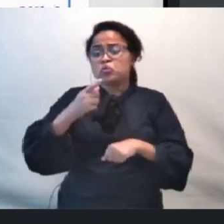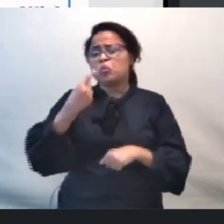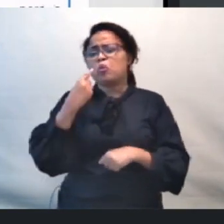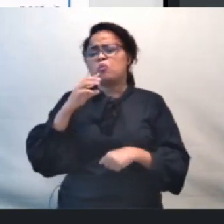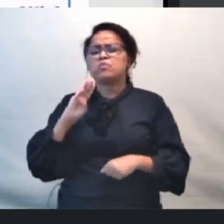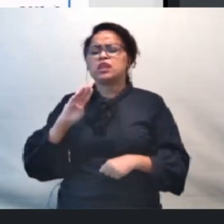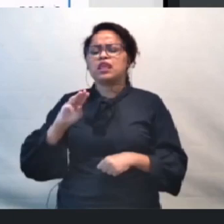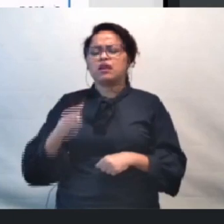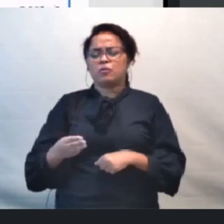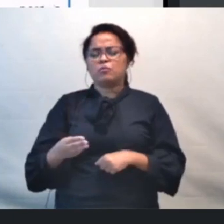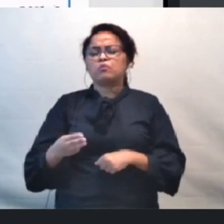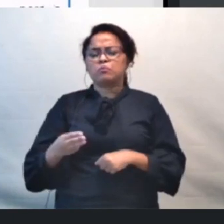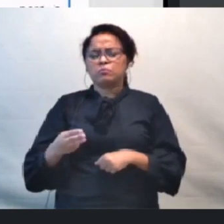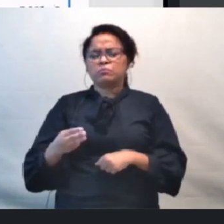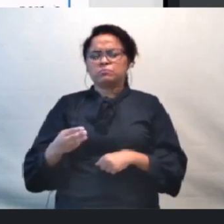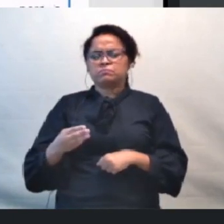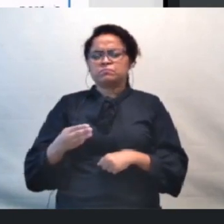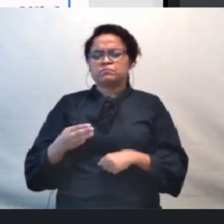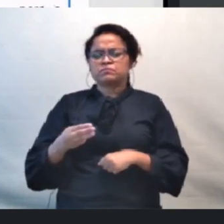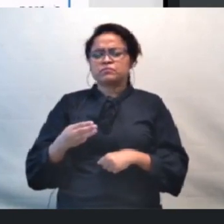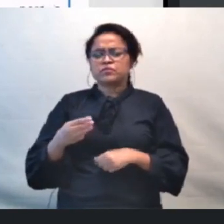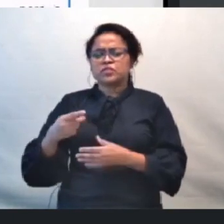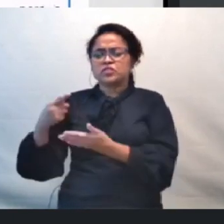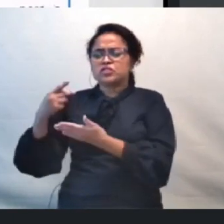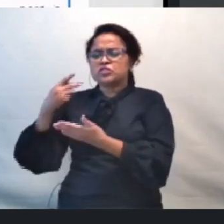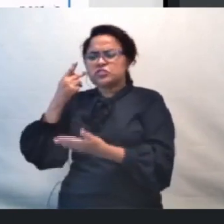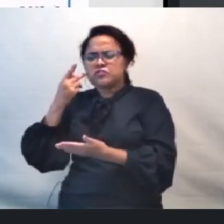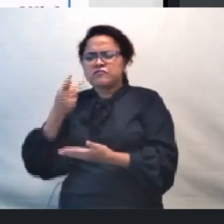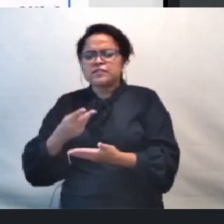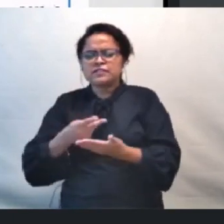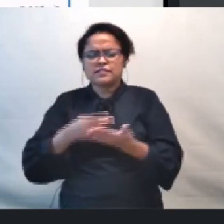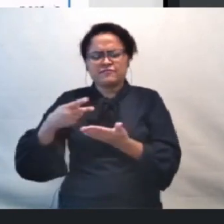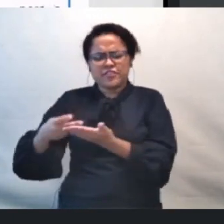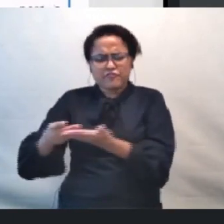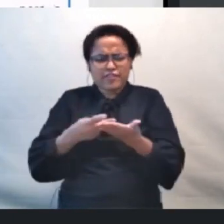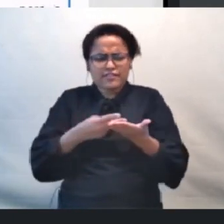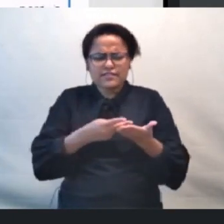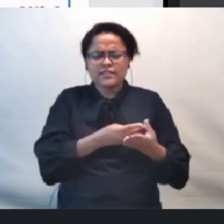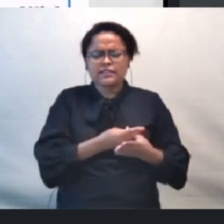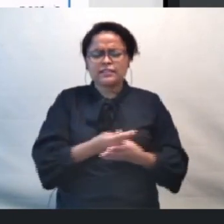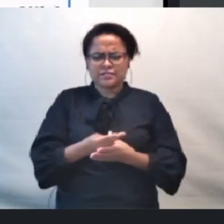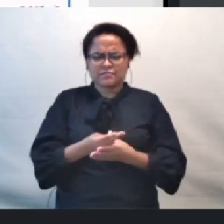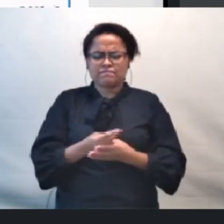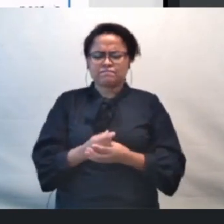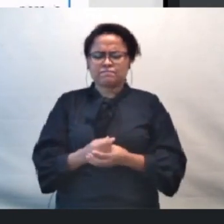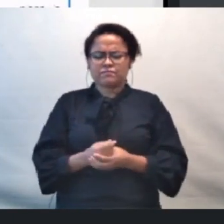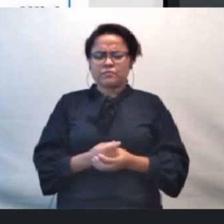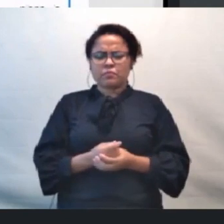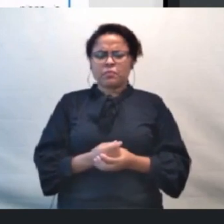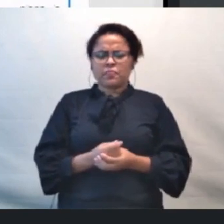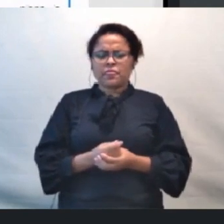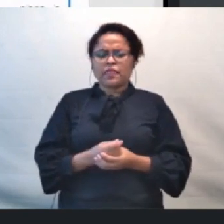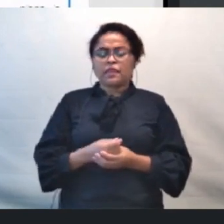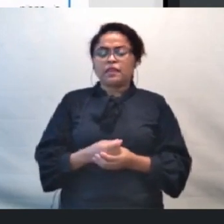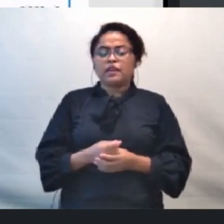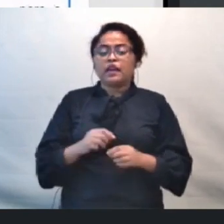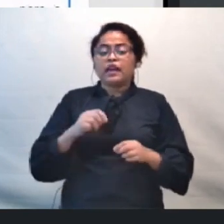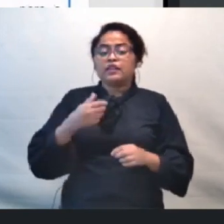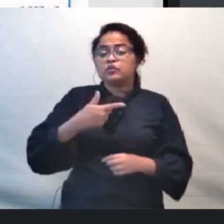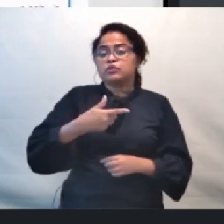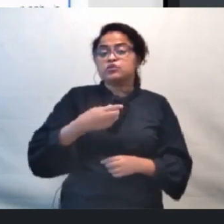em dezembro um sobrevoo de drone venda nova para prevenção das doenças transmitidas por esse mosquito. Em 2023,